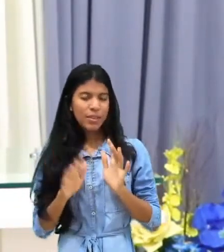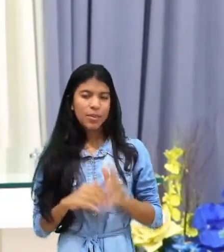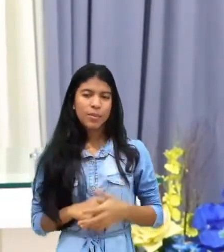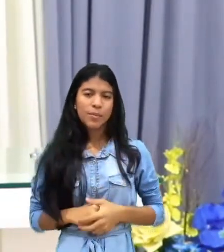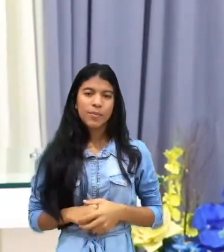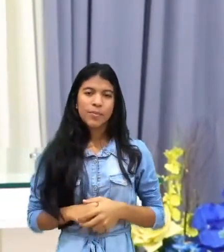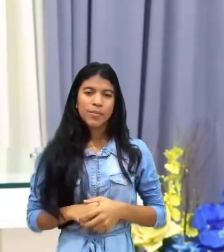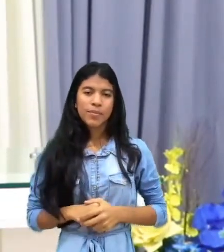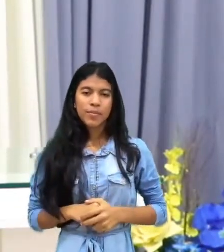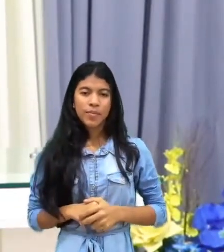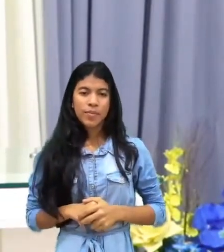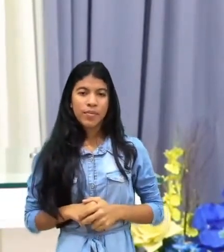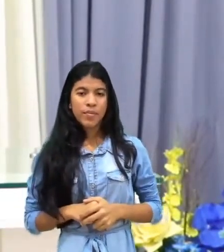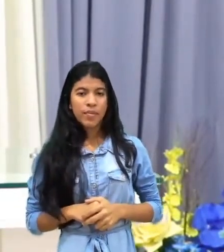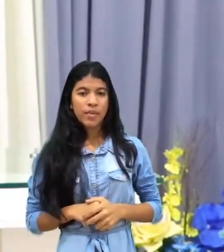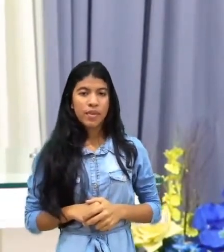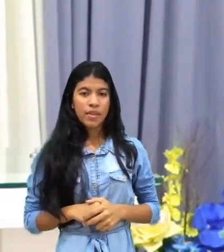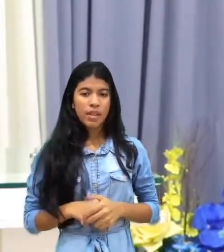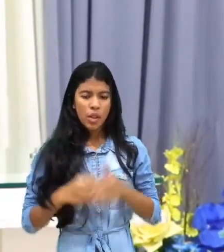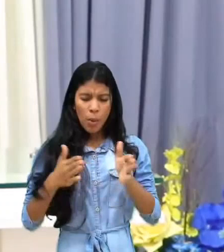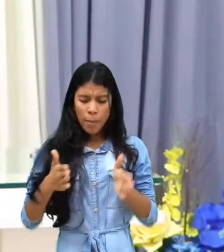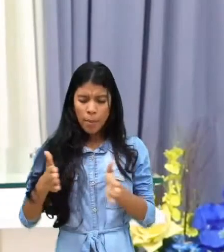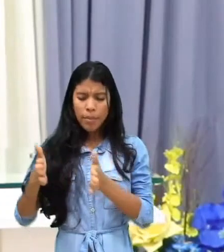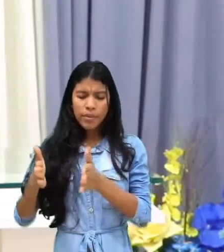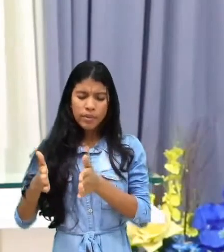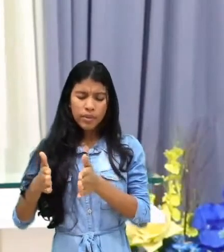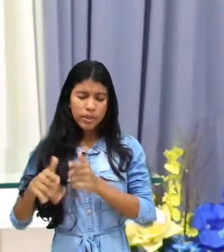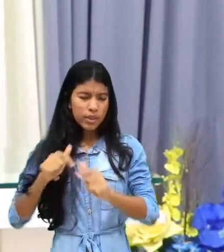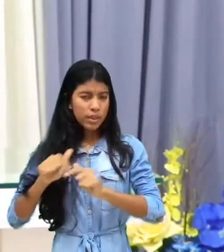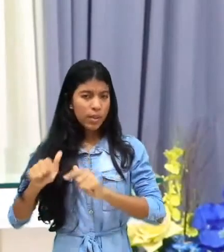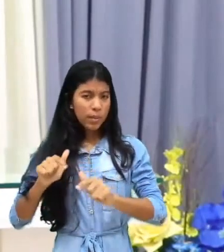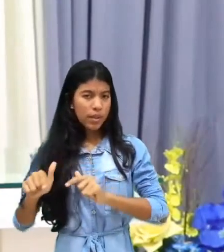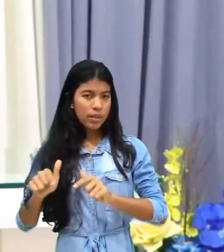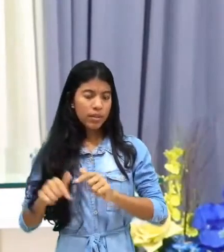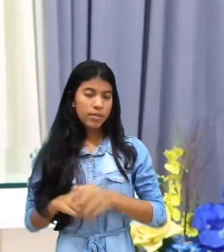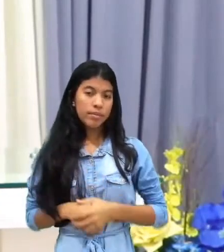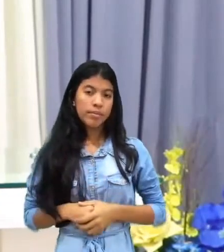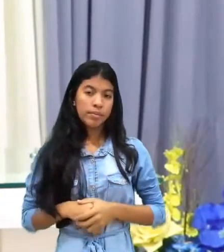estivemos trabalhando ali, né? Mas assim, a igreja